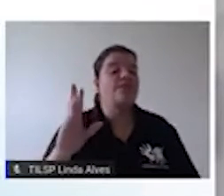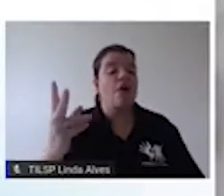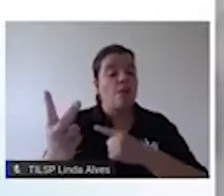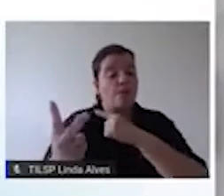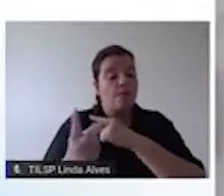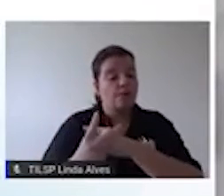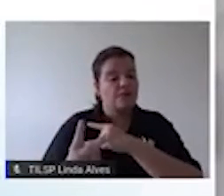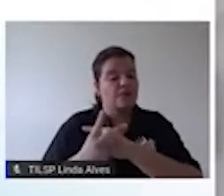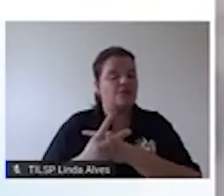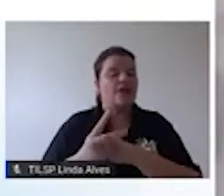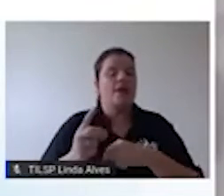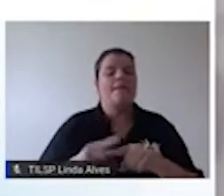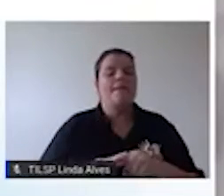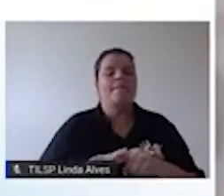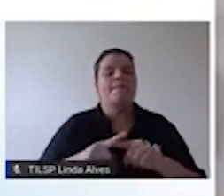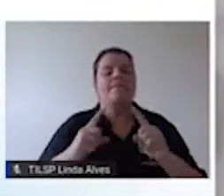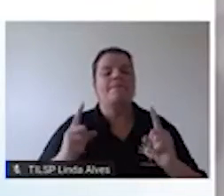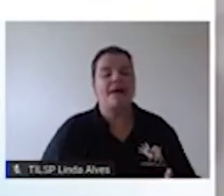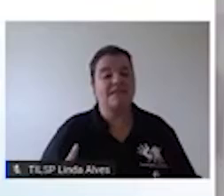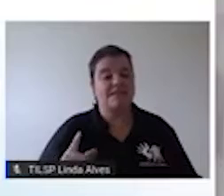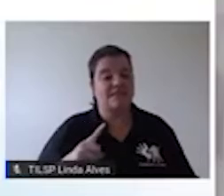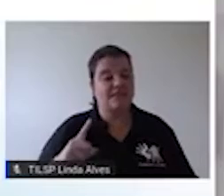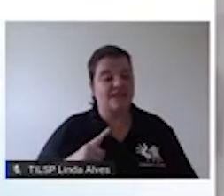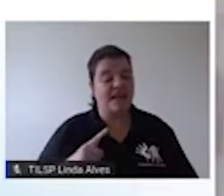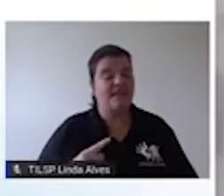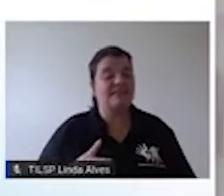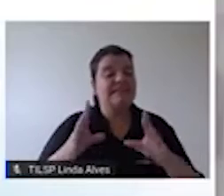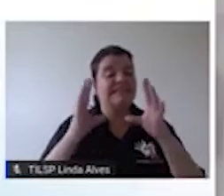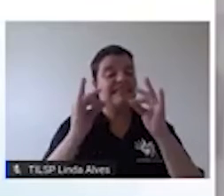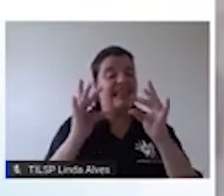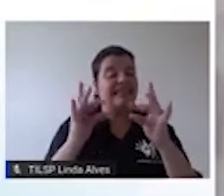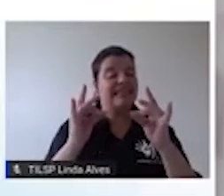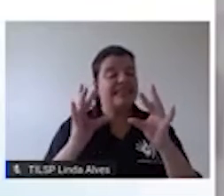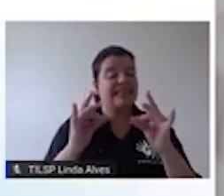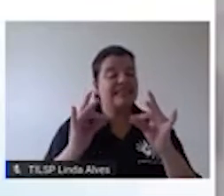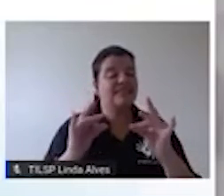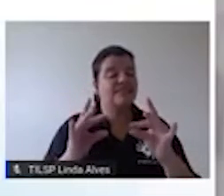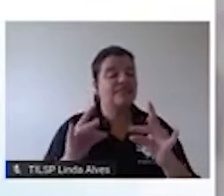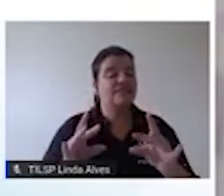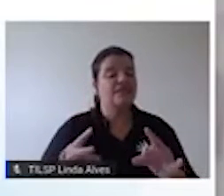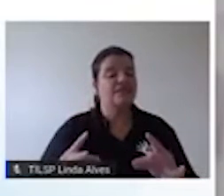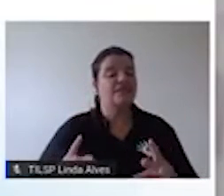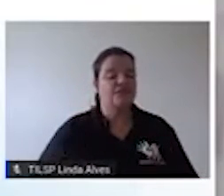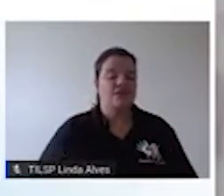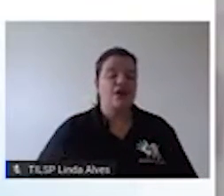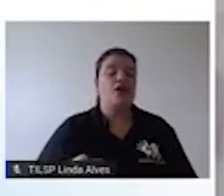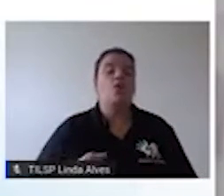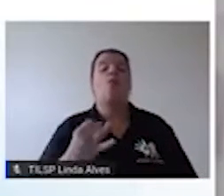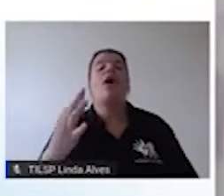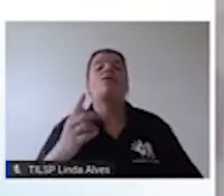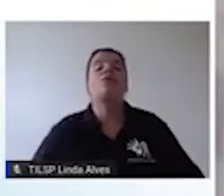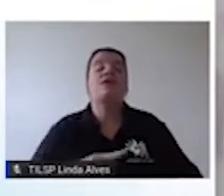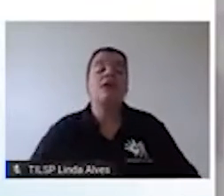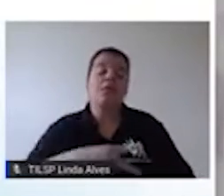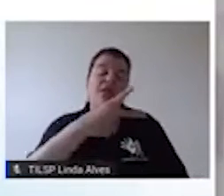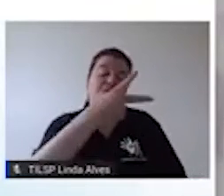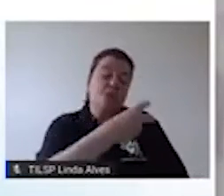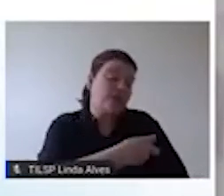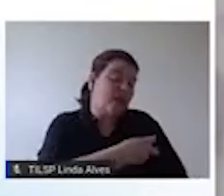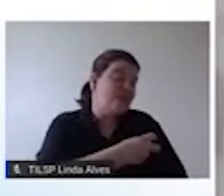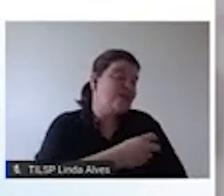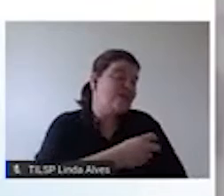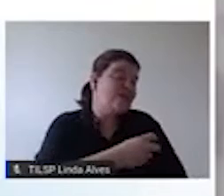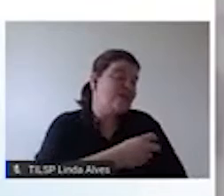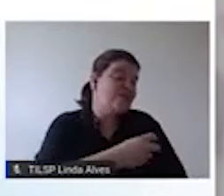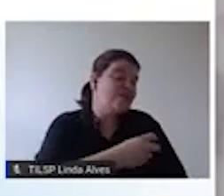proteger. Agora, existe um conjunto enorme de detalhes. Por quanto tempo elas vão proteger? Que